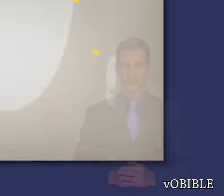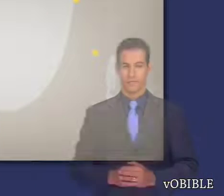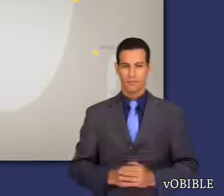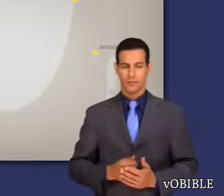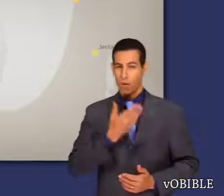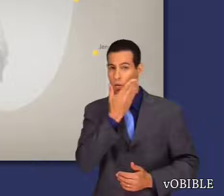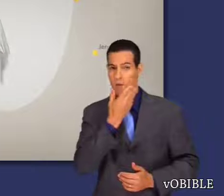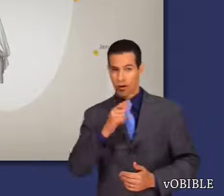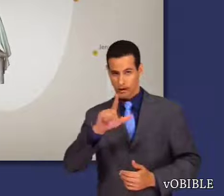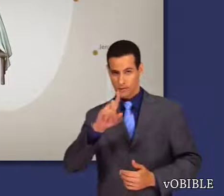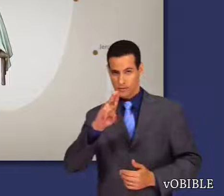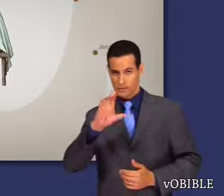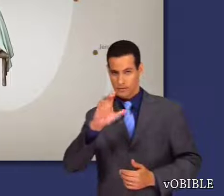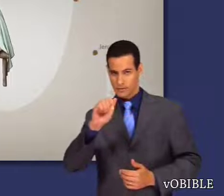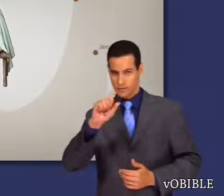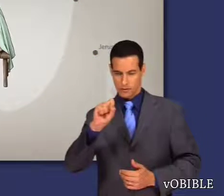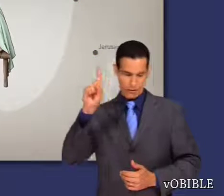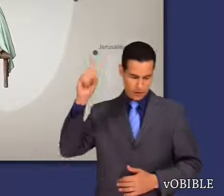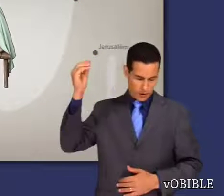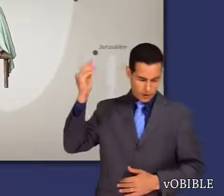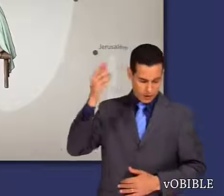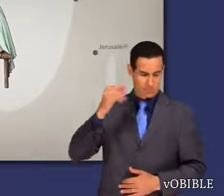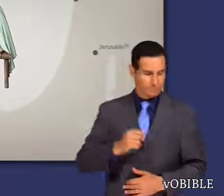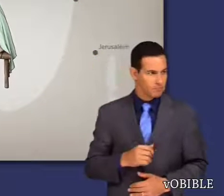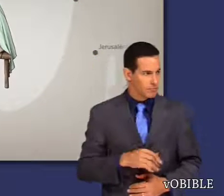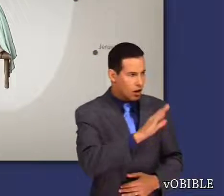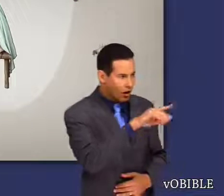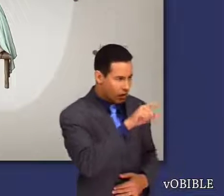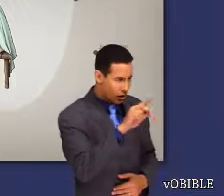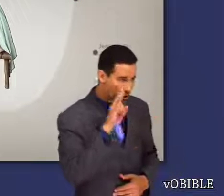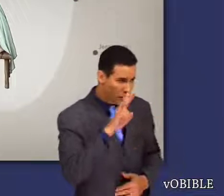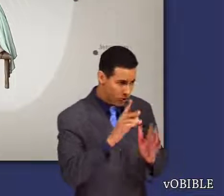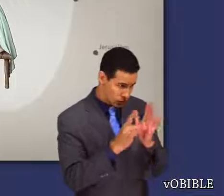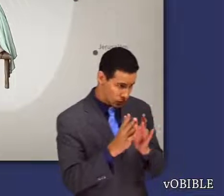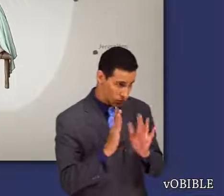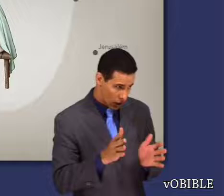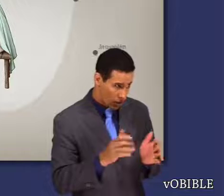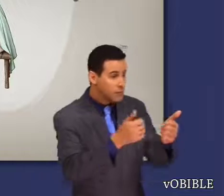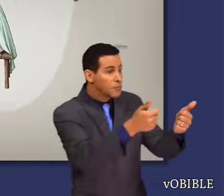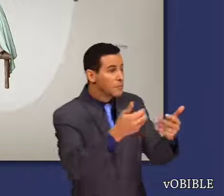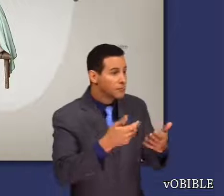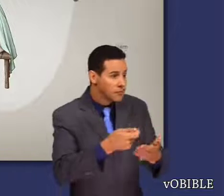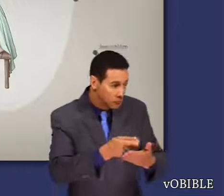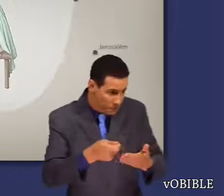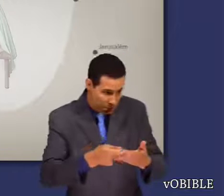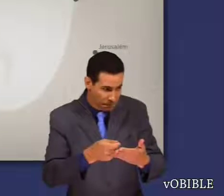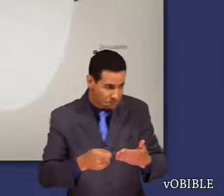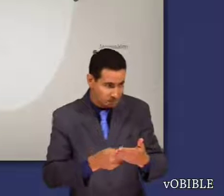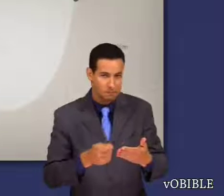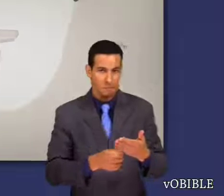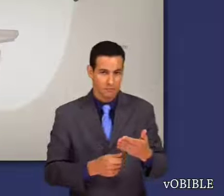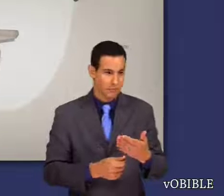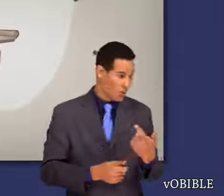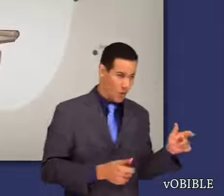Além de consultar o Evangelho de Mateus, Lucas, com certeza movido pelo Espírito Santo, entrevistou pessoas que